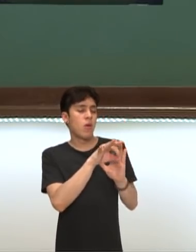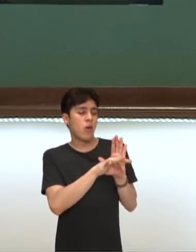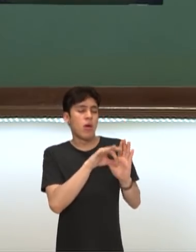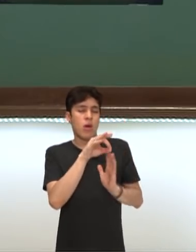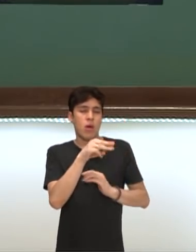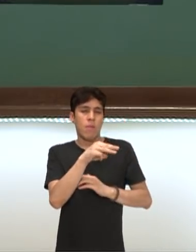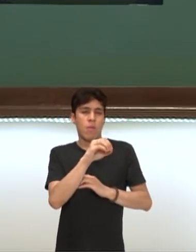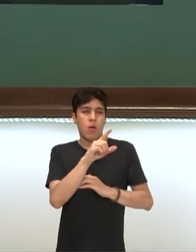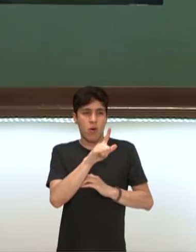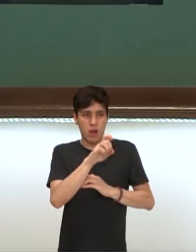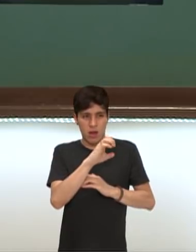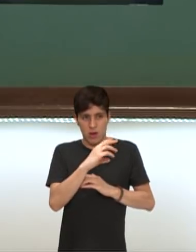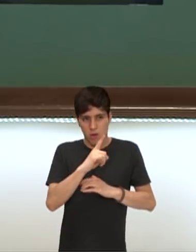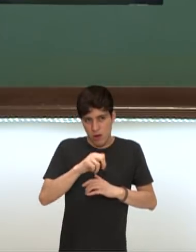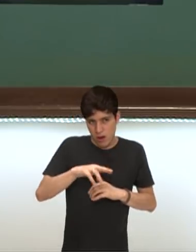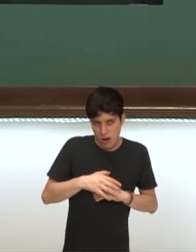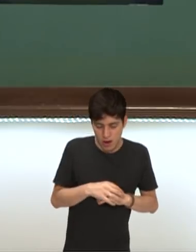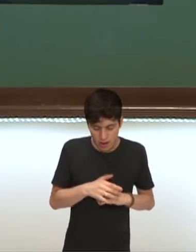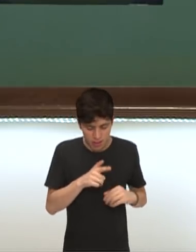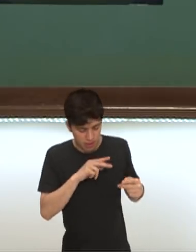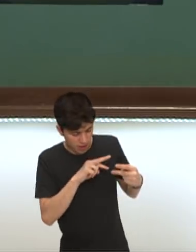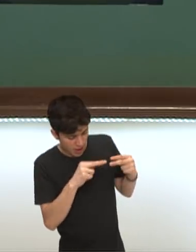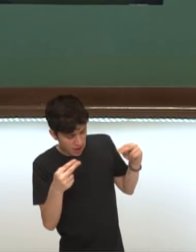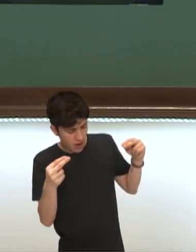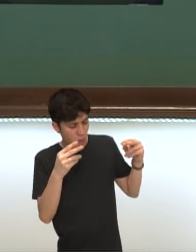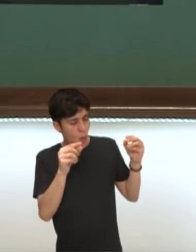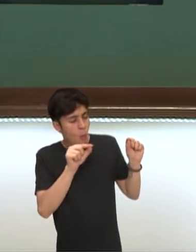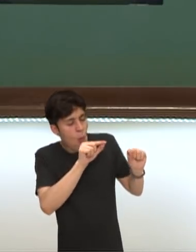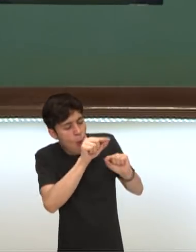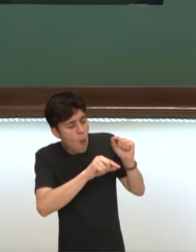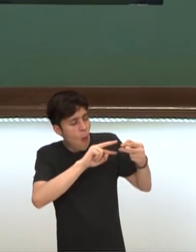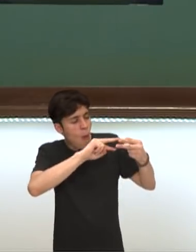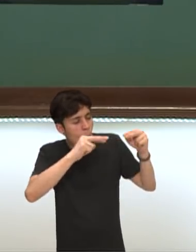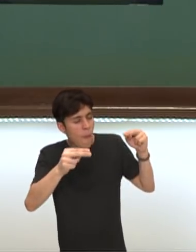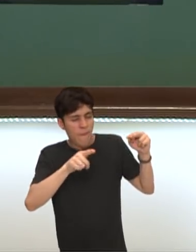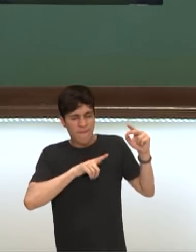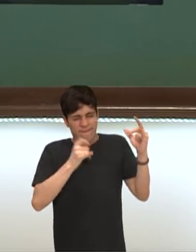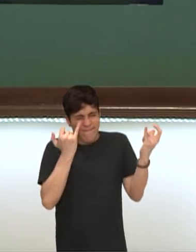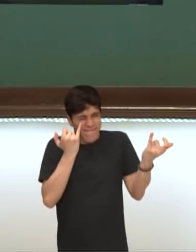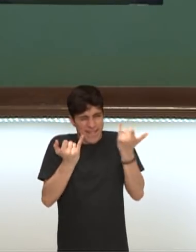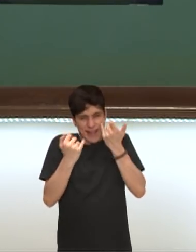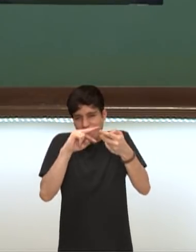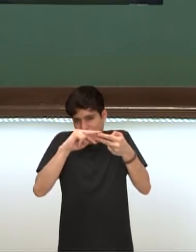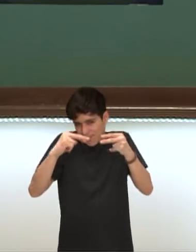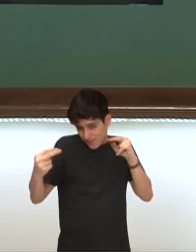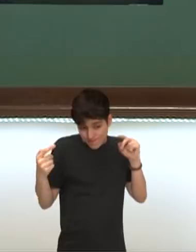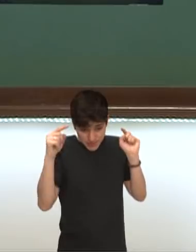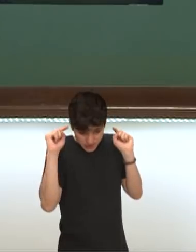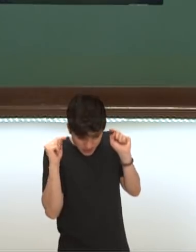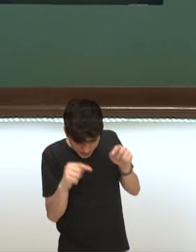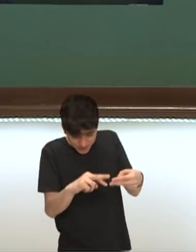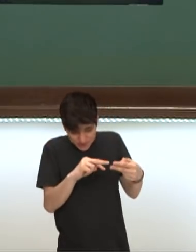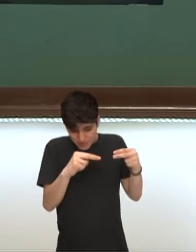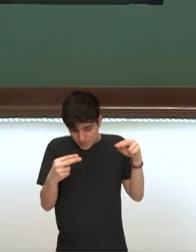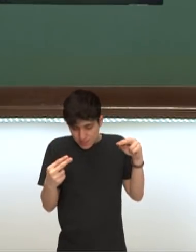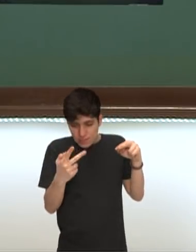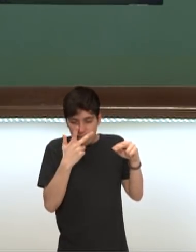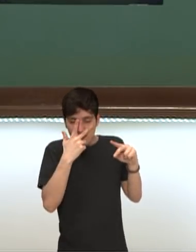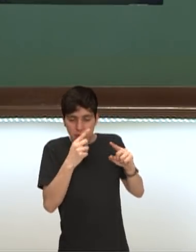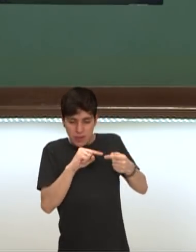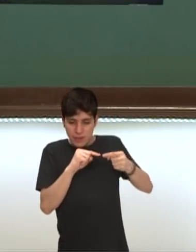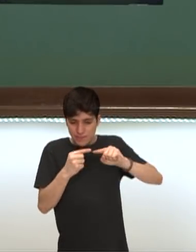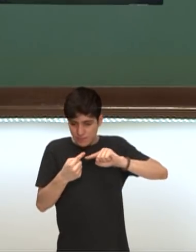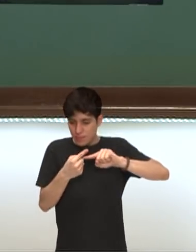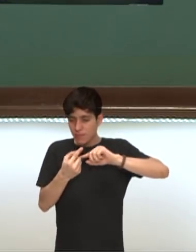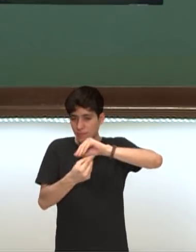tenho lá o meu DNA, que tem as informações genéticas do indivíduo. Essas informações vão ser codificadas na forma